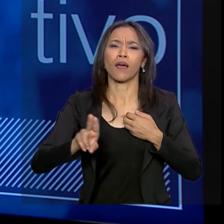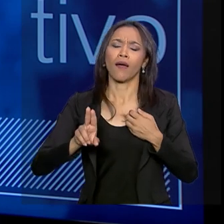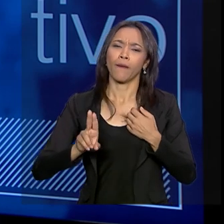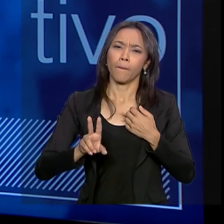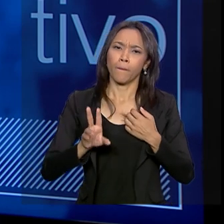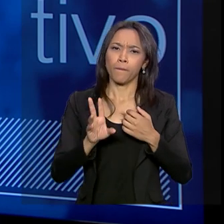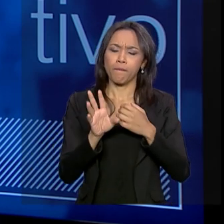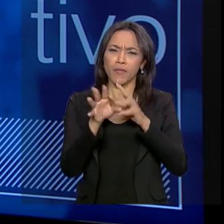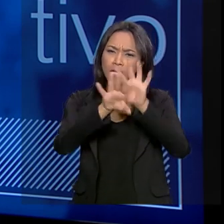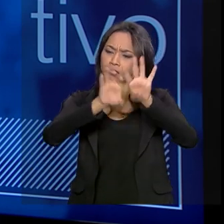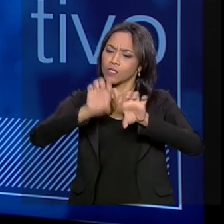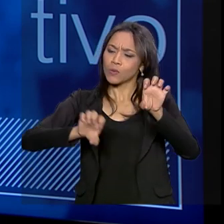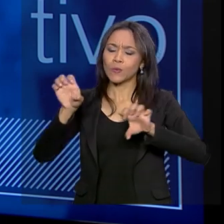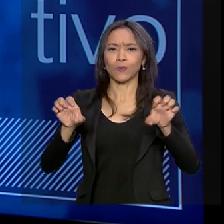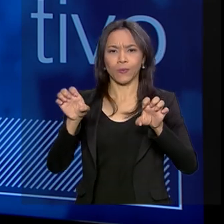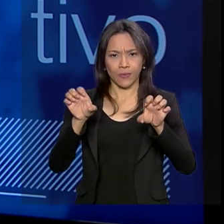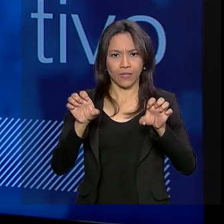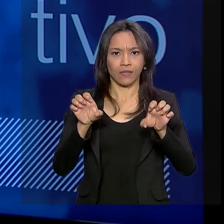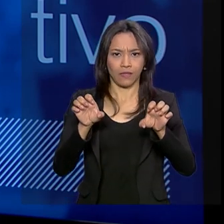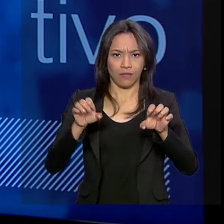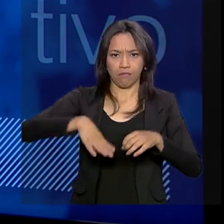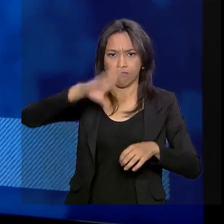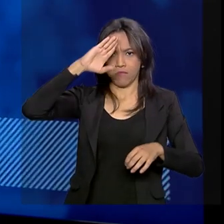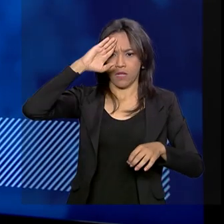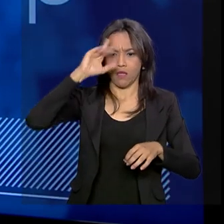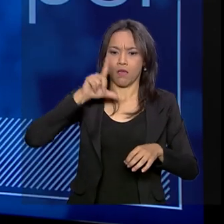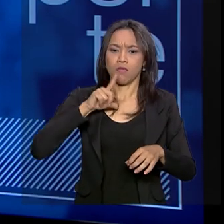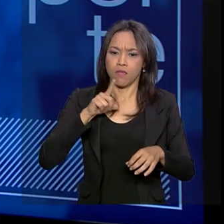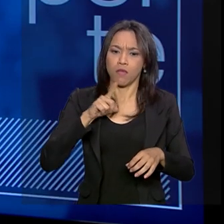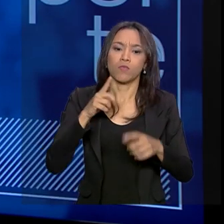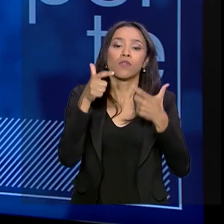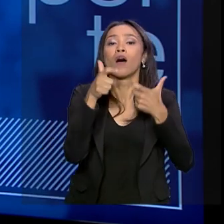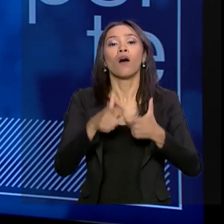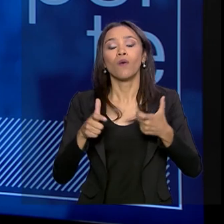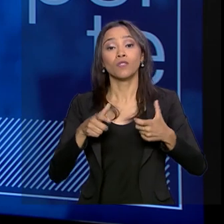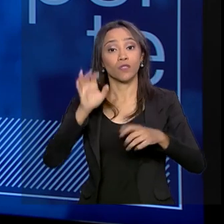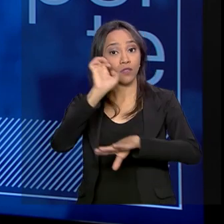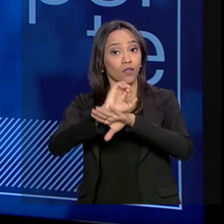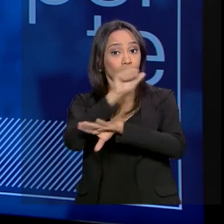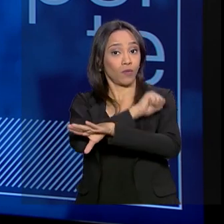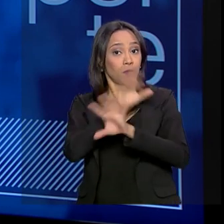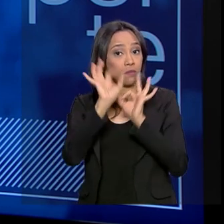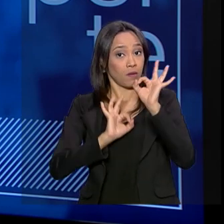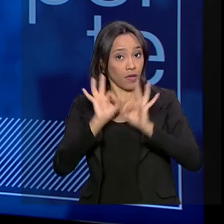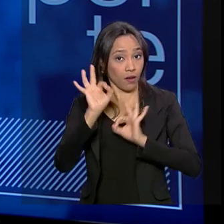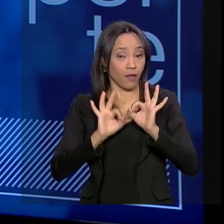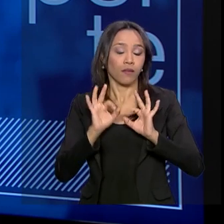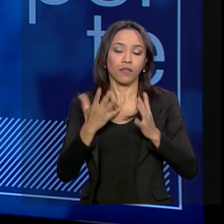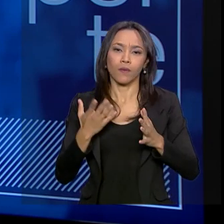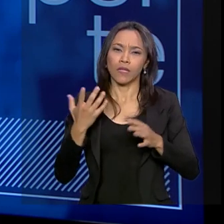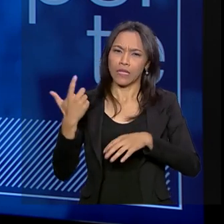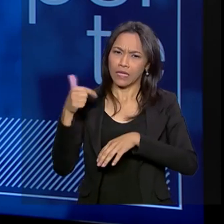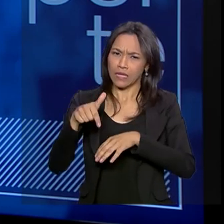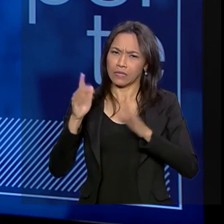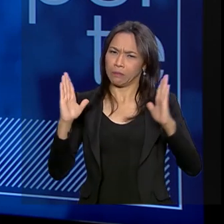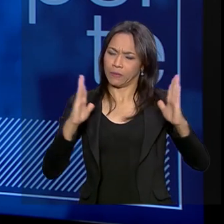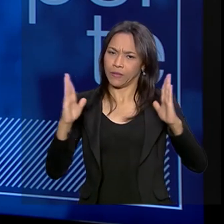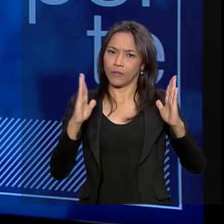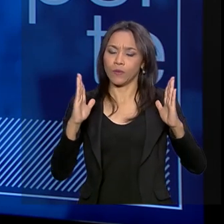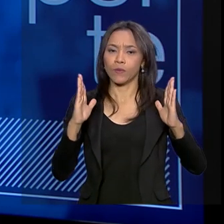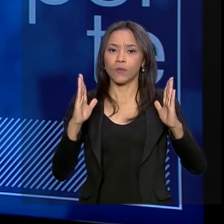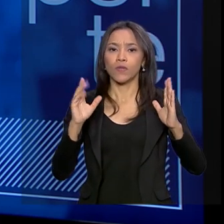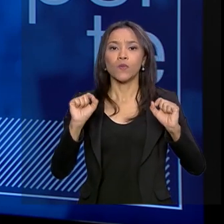a estrutura militar, né, que nós temos, particularmente no Rio de Janeiro, para a preparação. Então, nessa época, lançamos